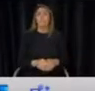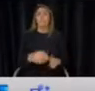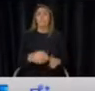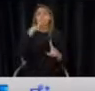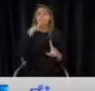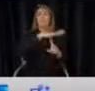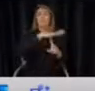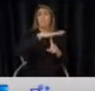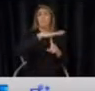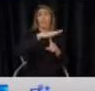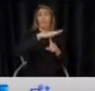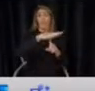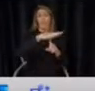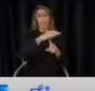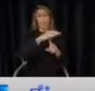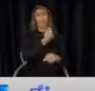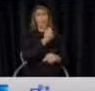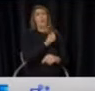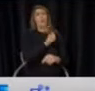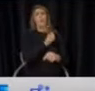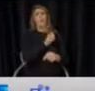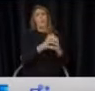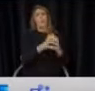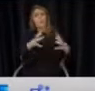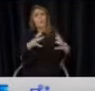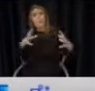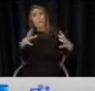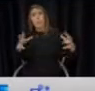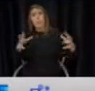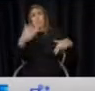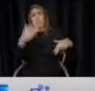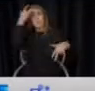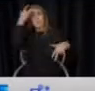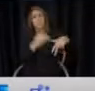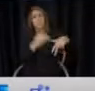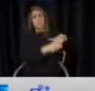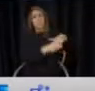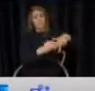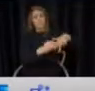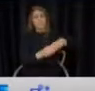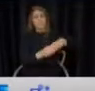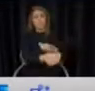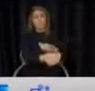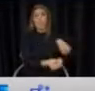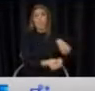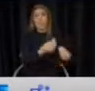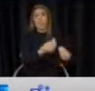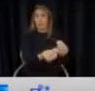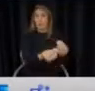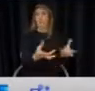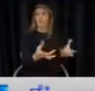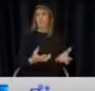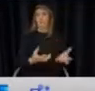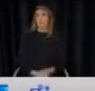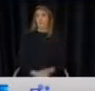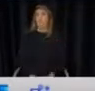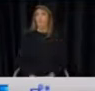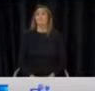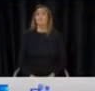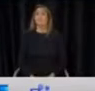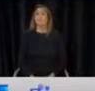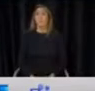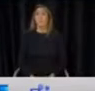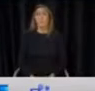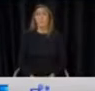Rondônia, São Paulo. A gente vem aprimorando o nosso programa, né? Antes da pandemia, a gente estava aumentando o número de